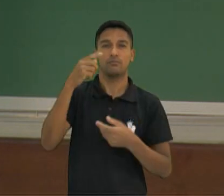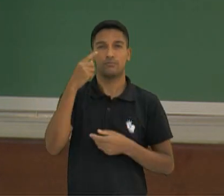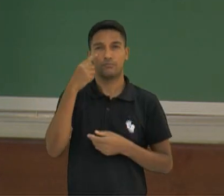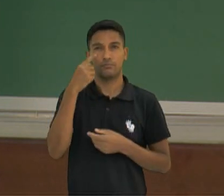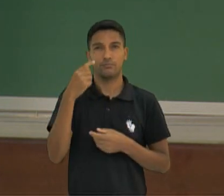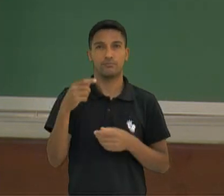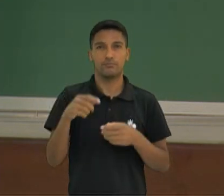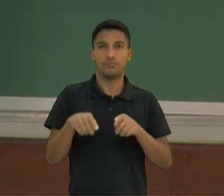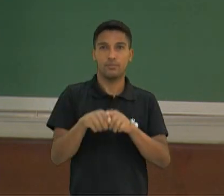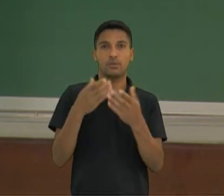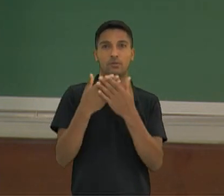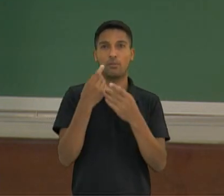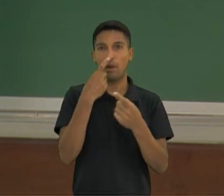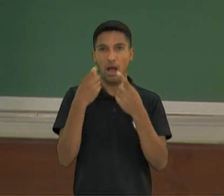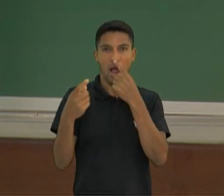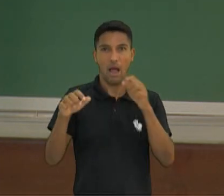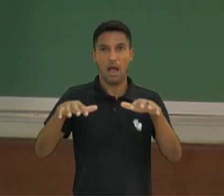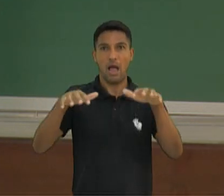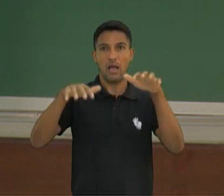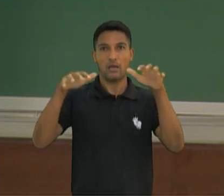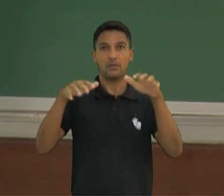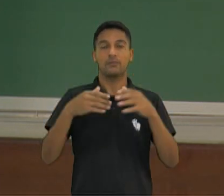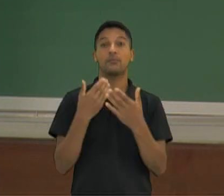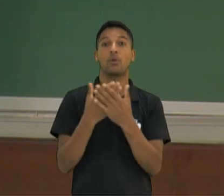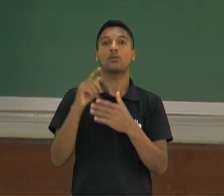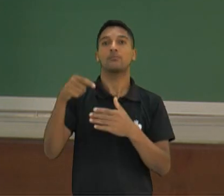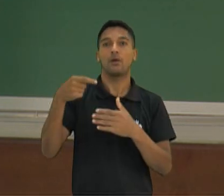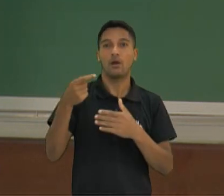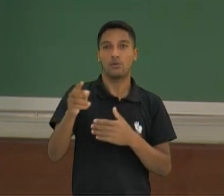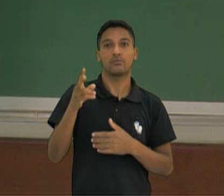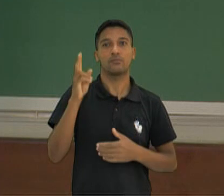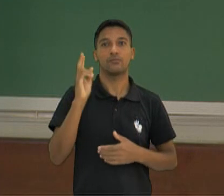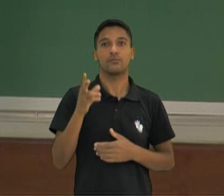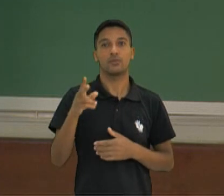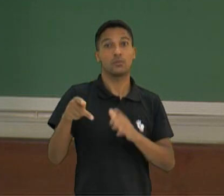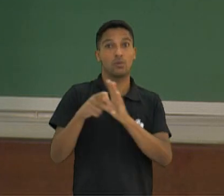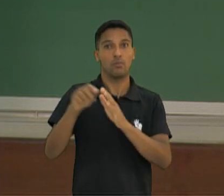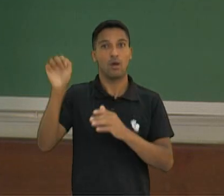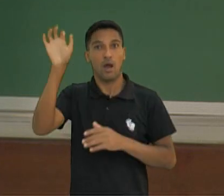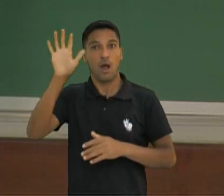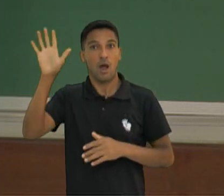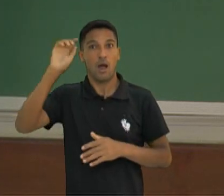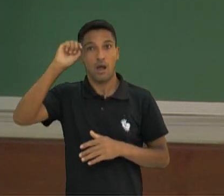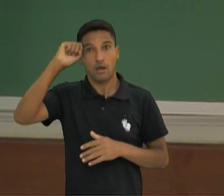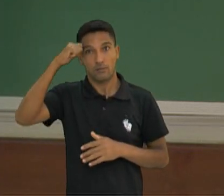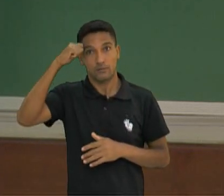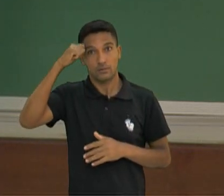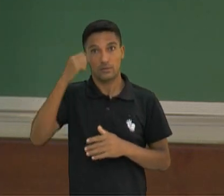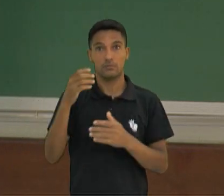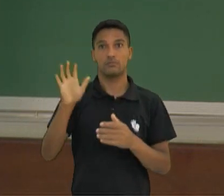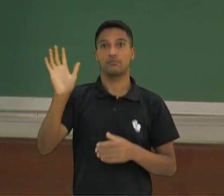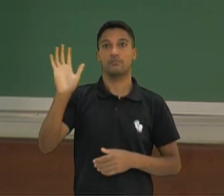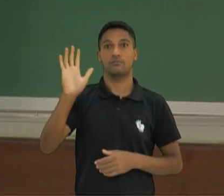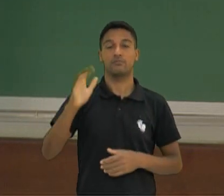próximo encontro vocês aprofundarem outros elementos de outras regiões africanas. Até um próximo encontro, até mais!